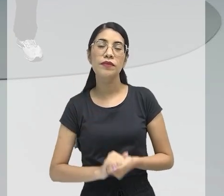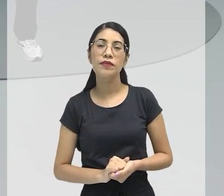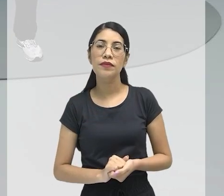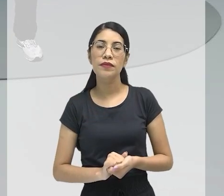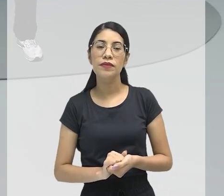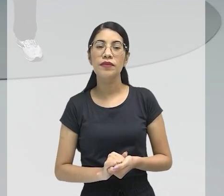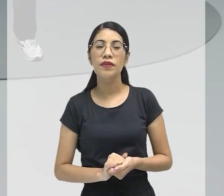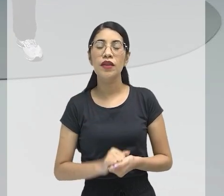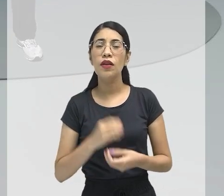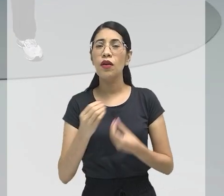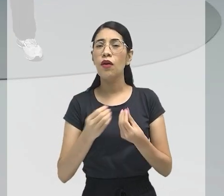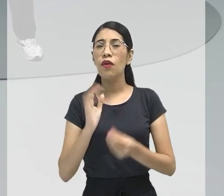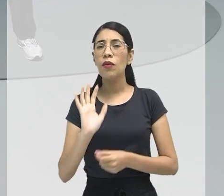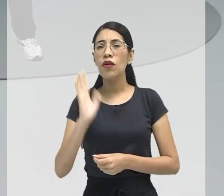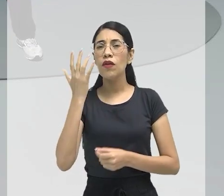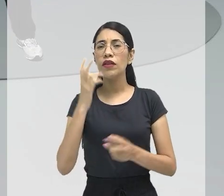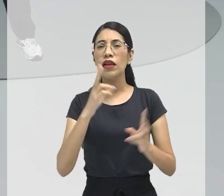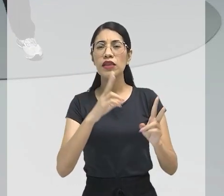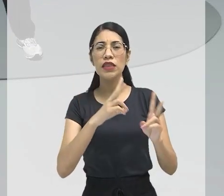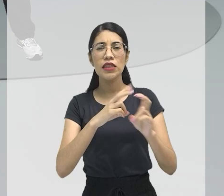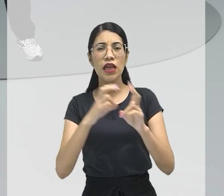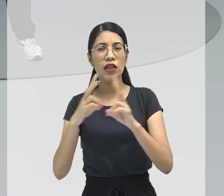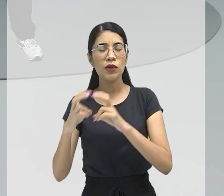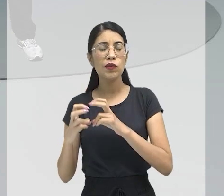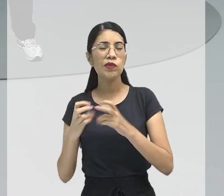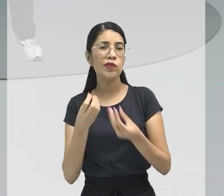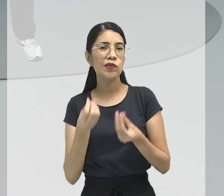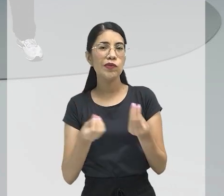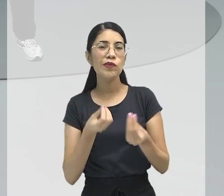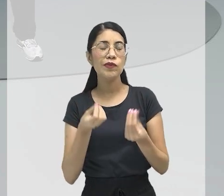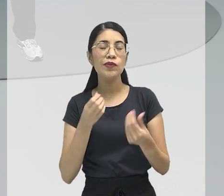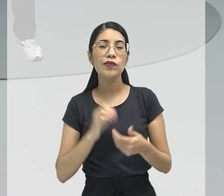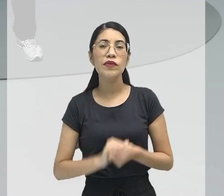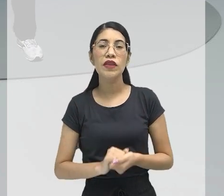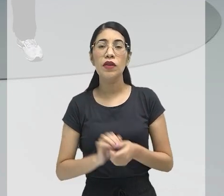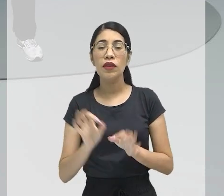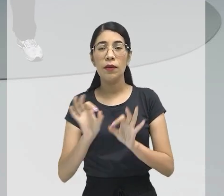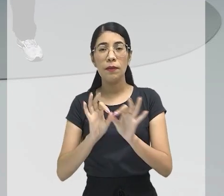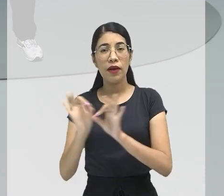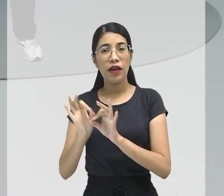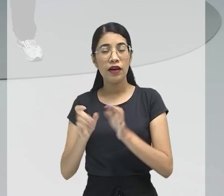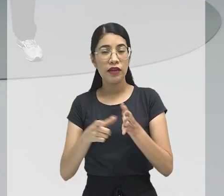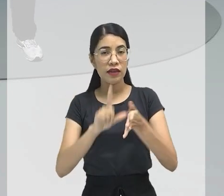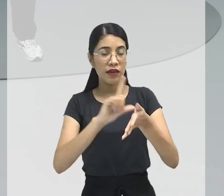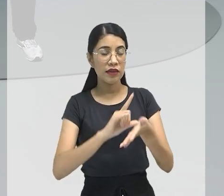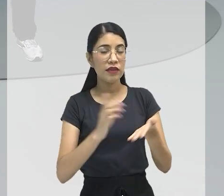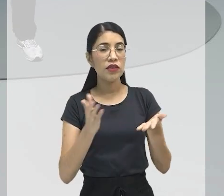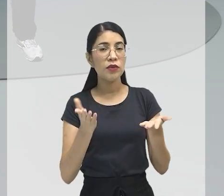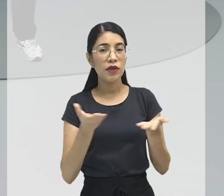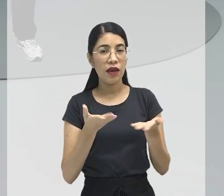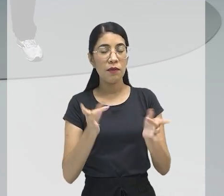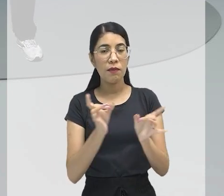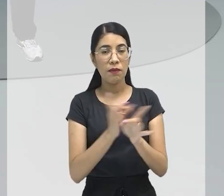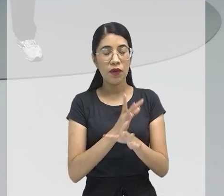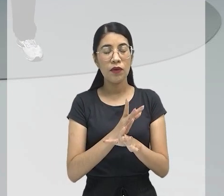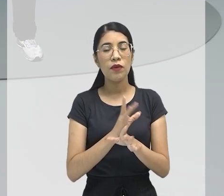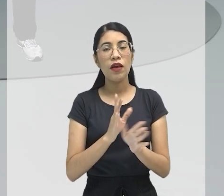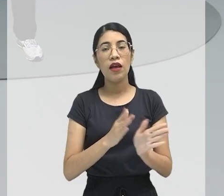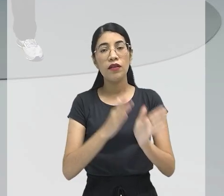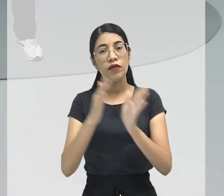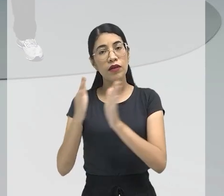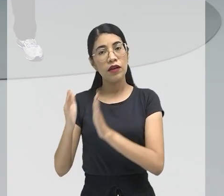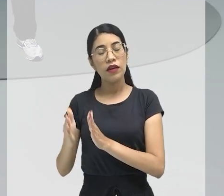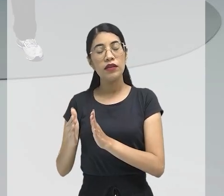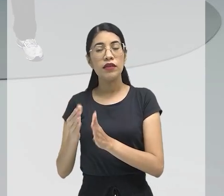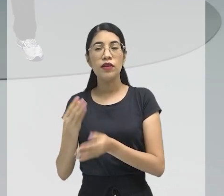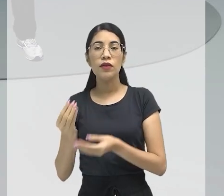Prosseguindo, como ocorre a luta, né? Ele ali estava ali preparado, agora já se preparou, agora como, né?